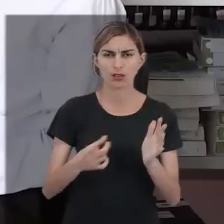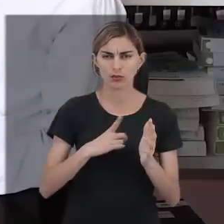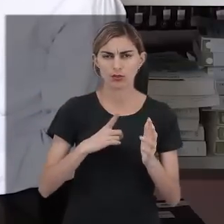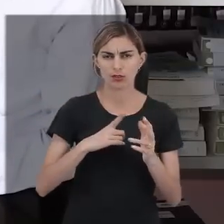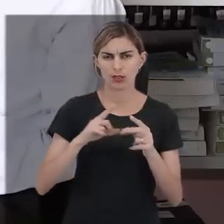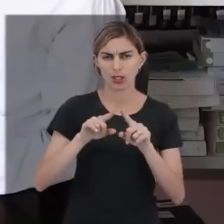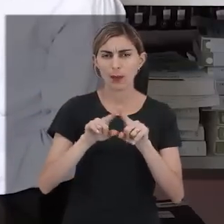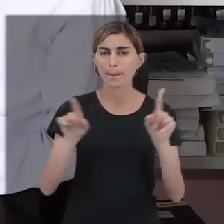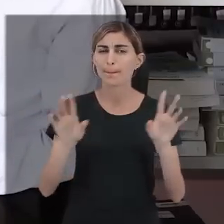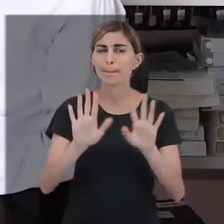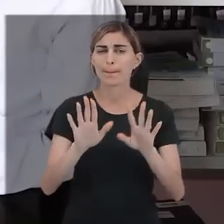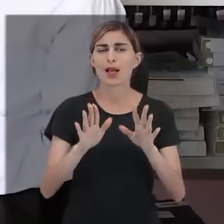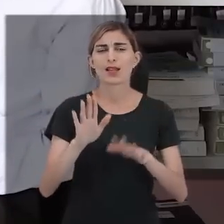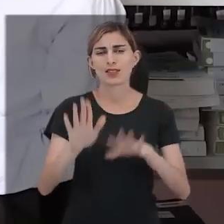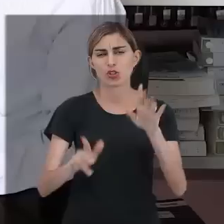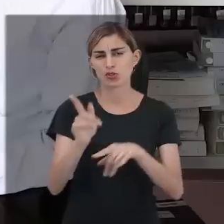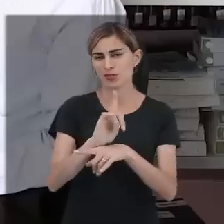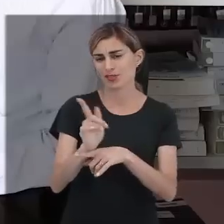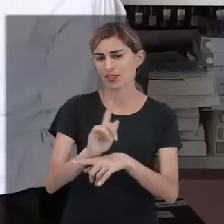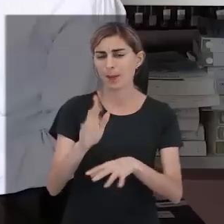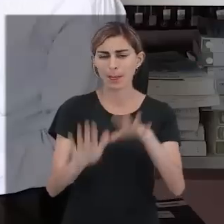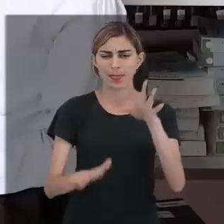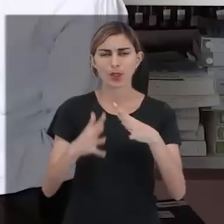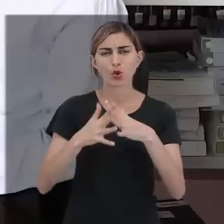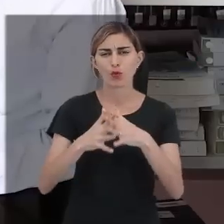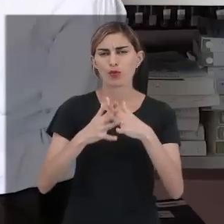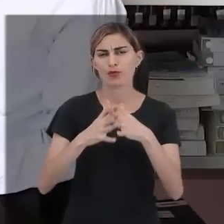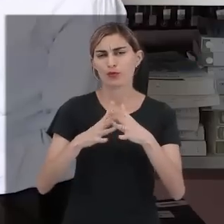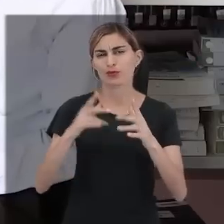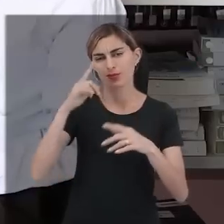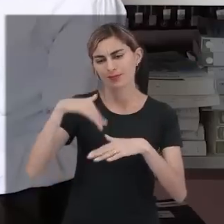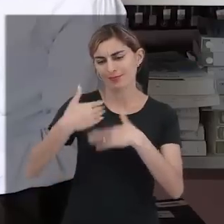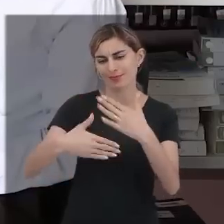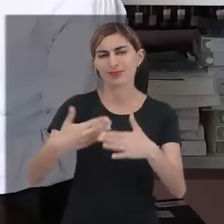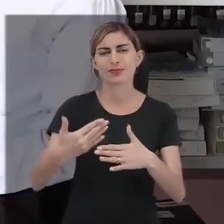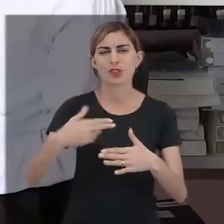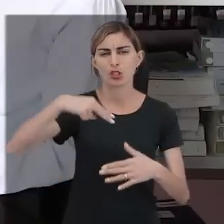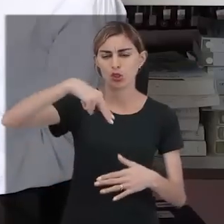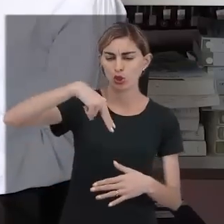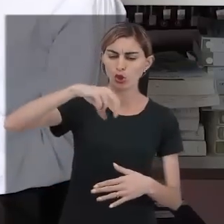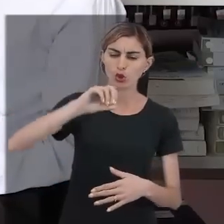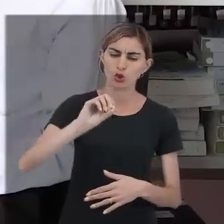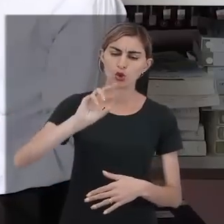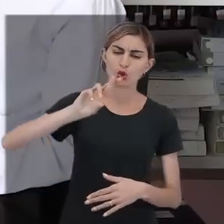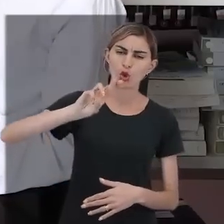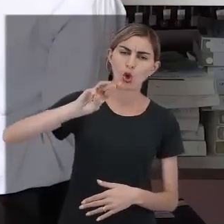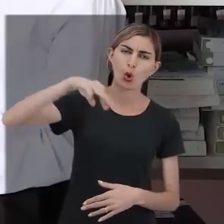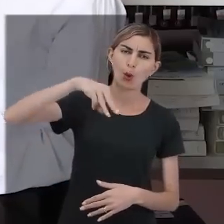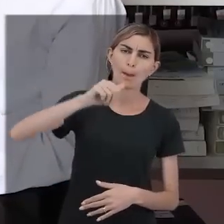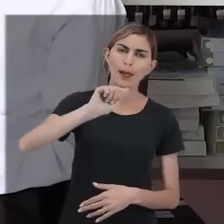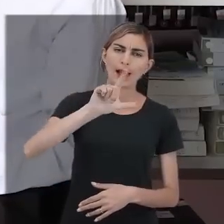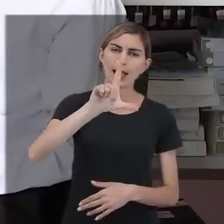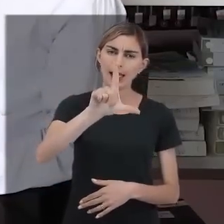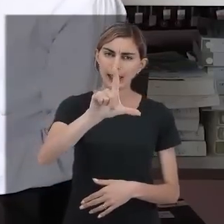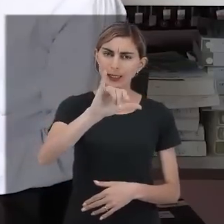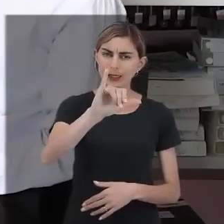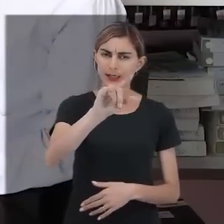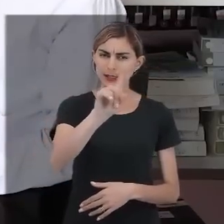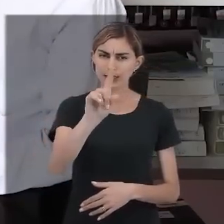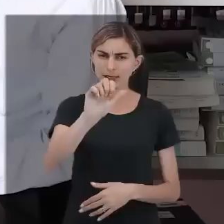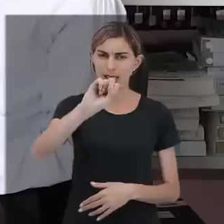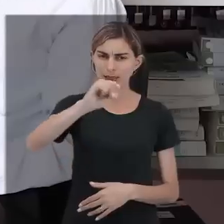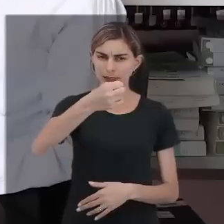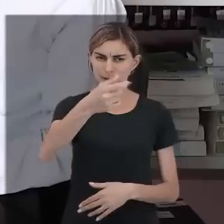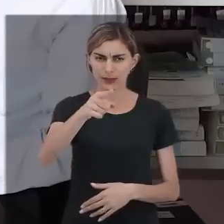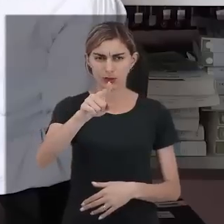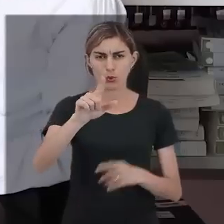dicionário, porém os gestores, às vezes, eles confundem no seu dia a dia, né? A normalização com L, né? Ela está muito